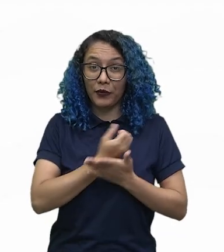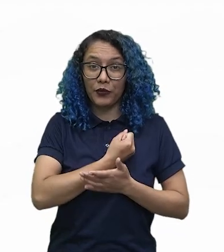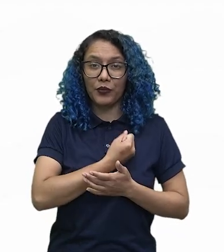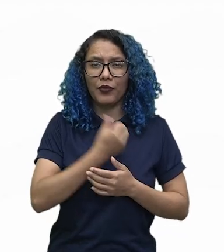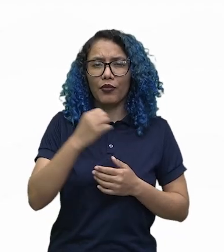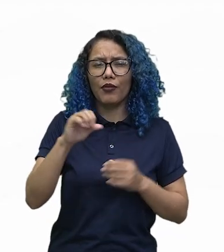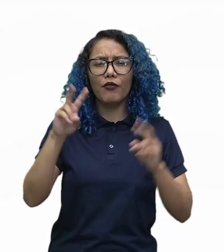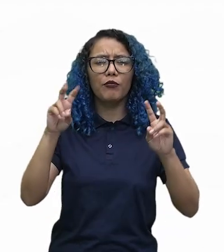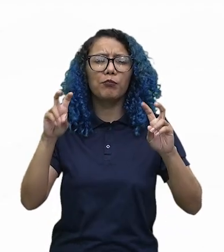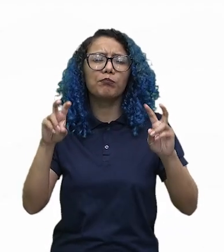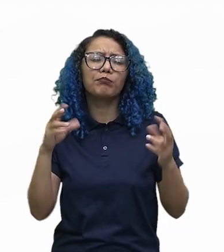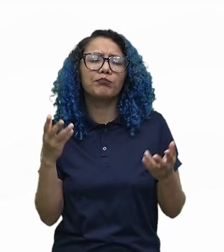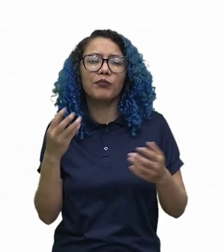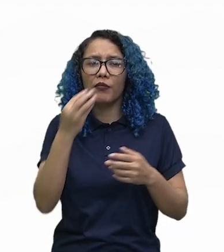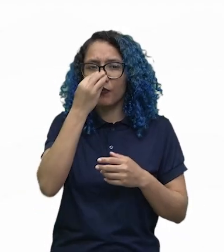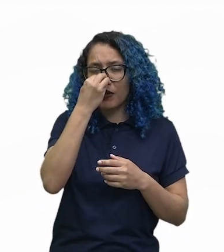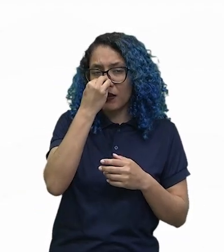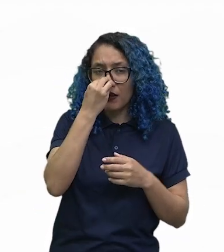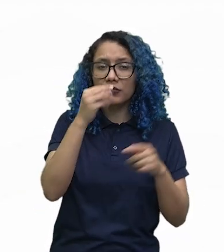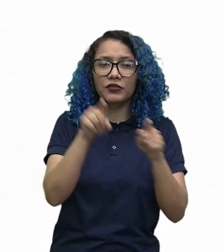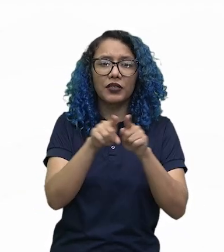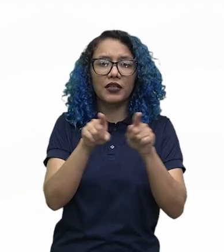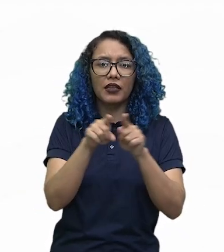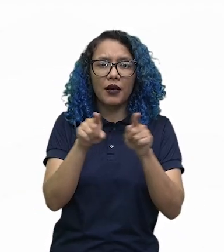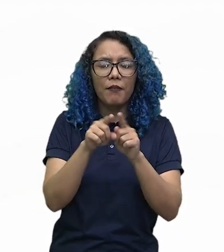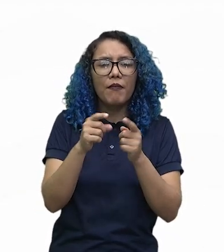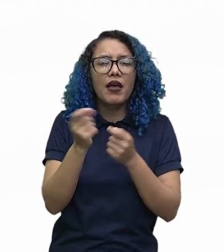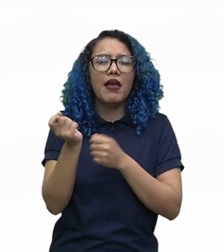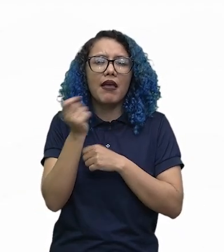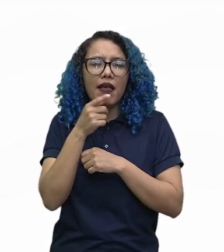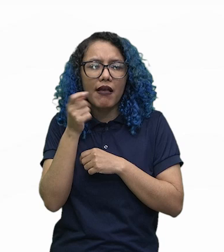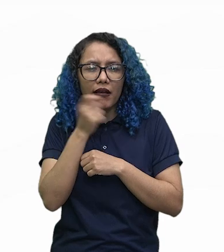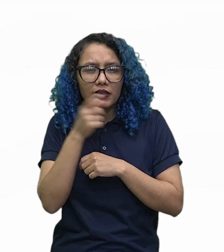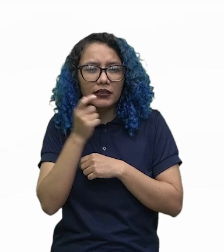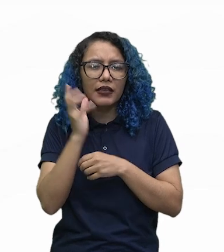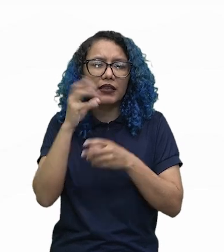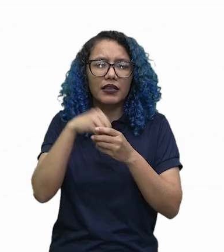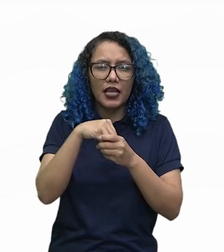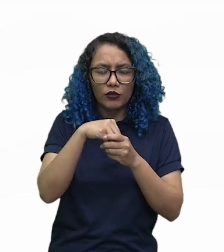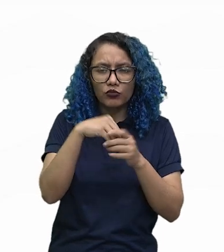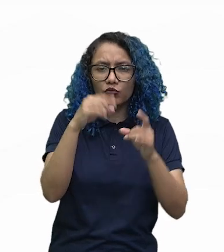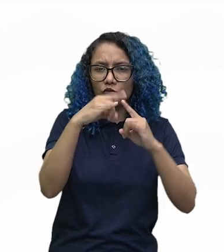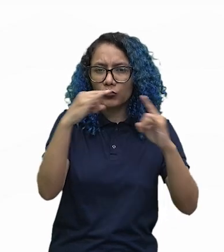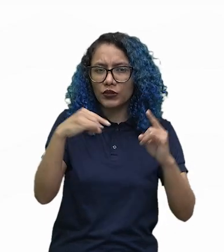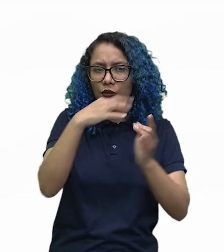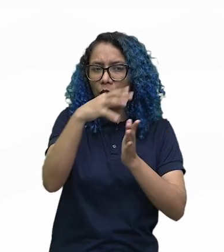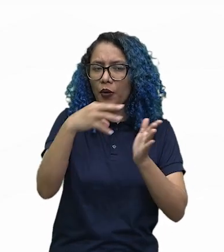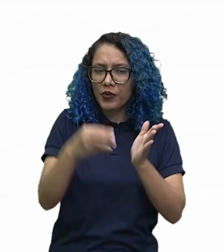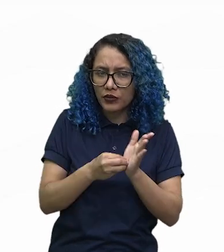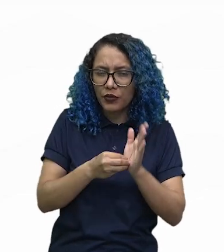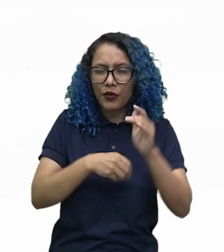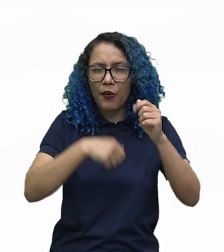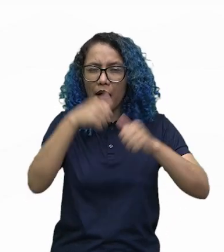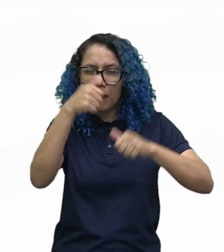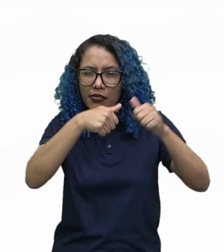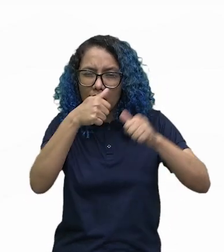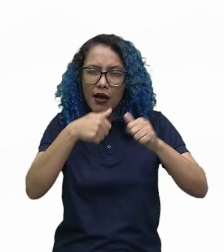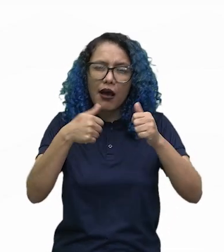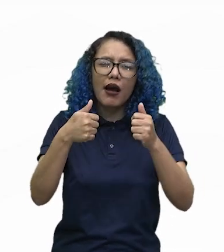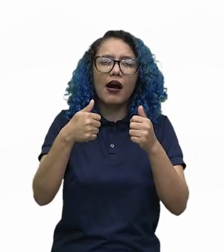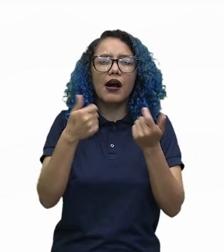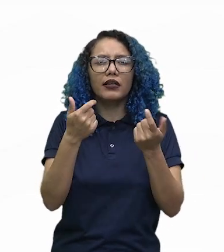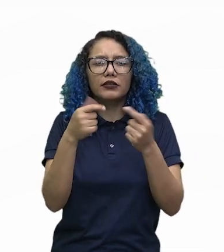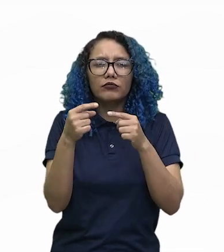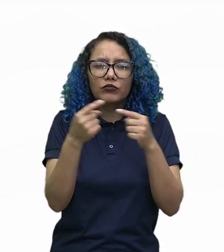Aula 9, objeto de conhecimento. O palhaço e a comédia física no circo amazônica.